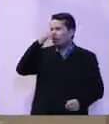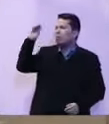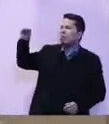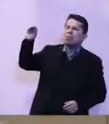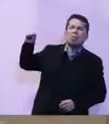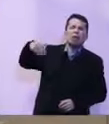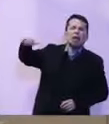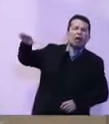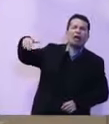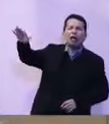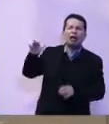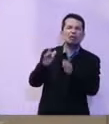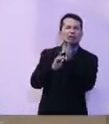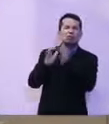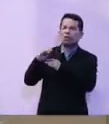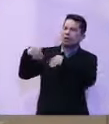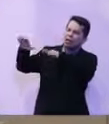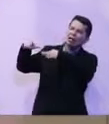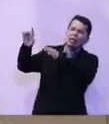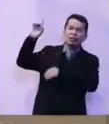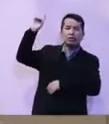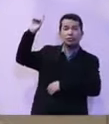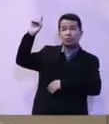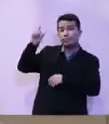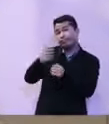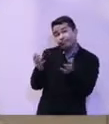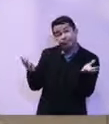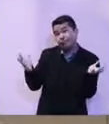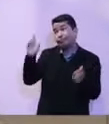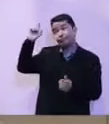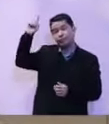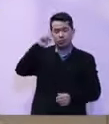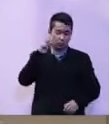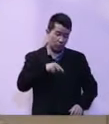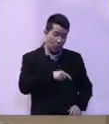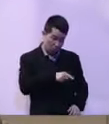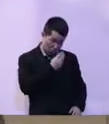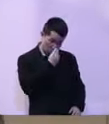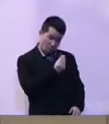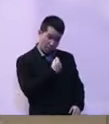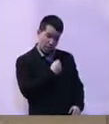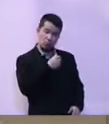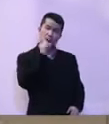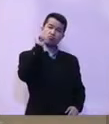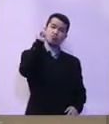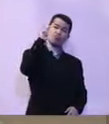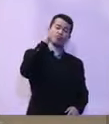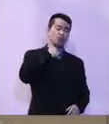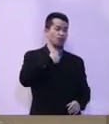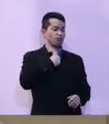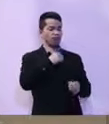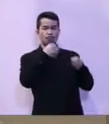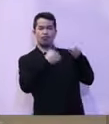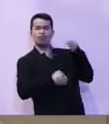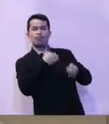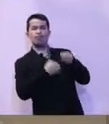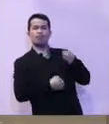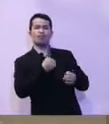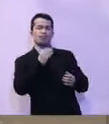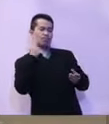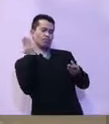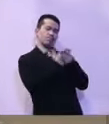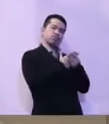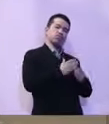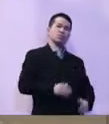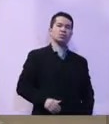jeito da gente, então só sobra o juízo de Deus para nós. Foi isso que o autor de Hebreus disse. E aí chega o livro